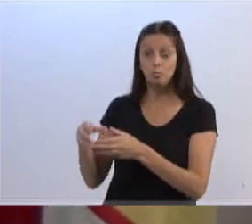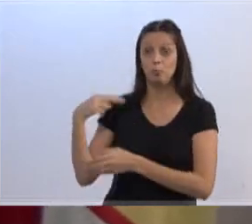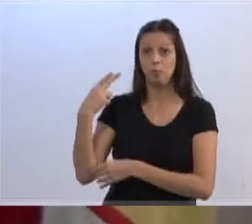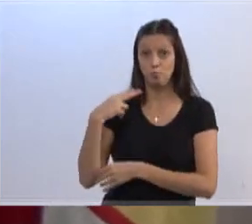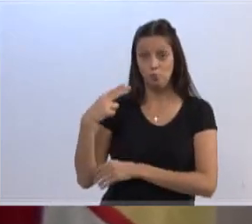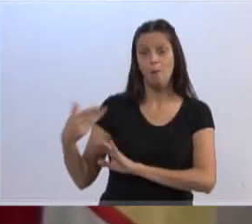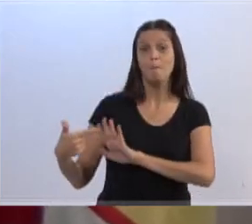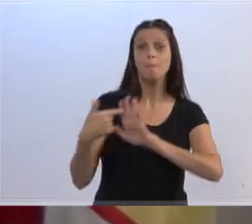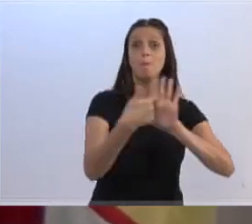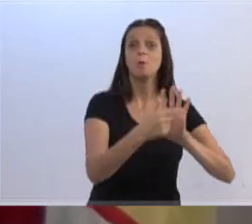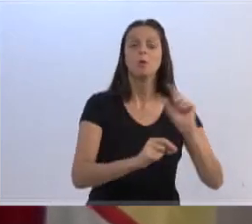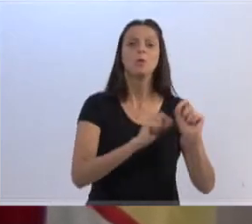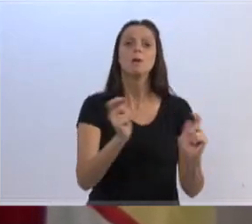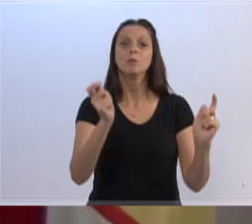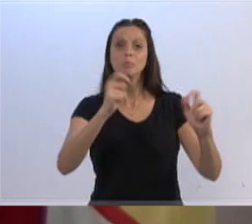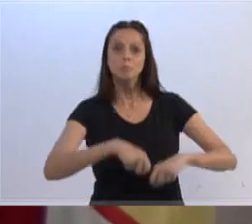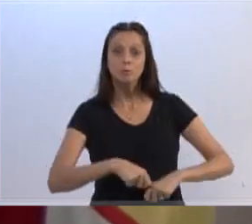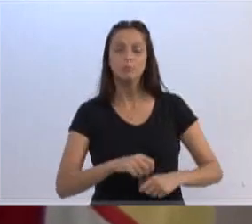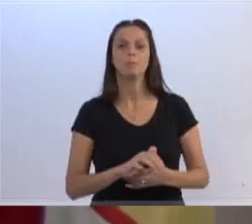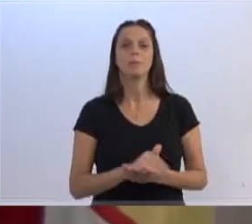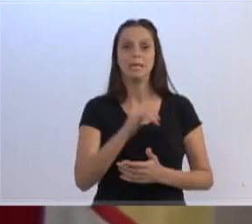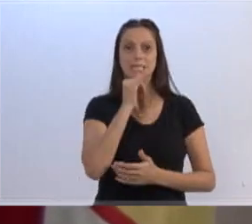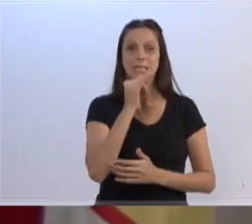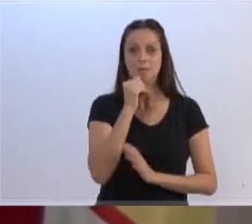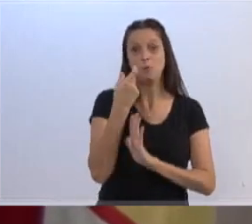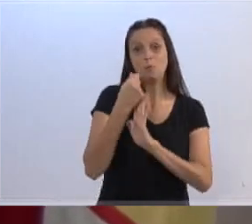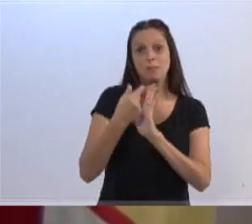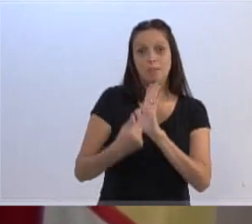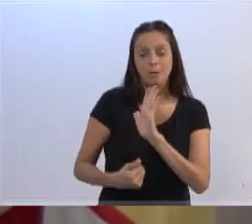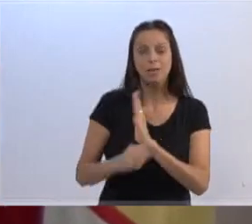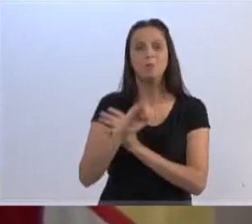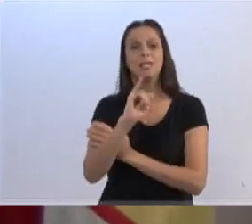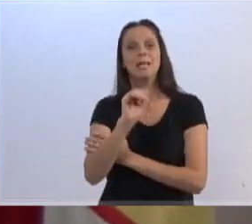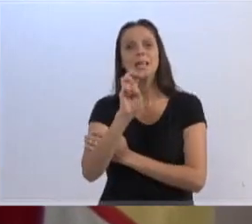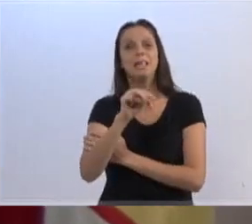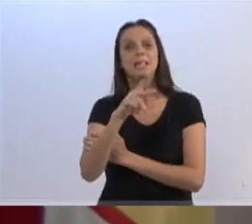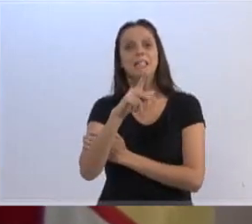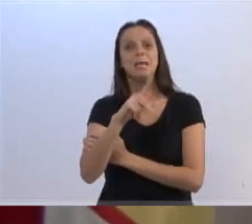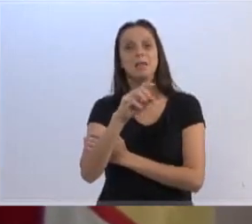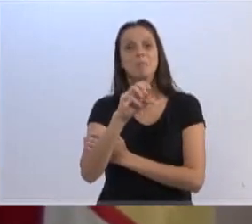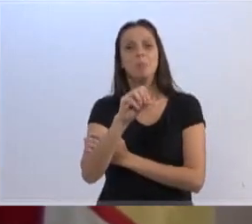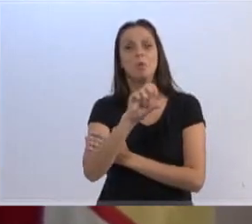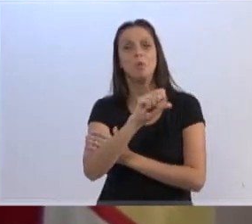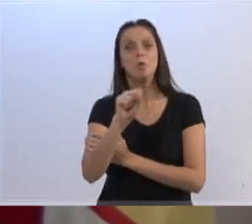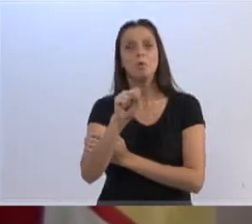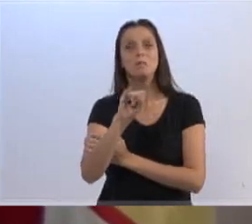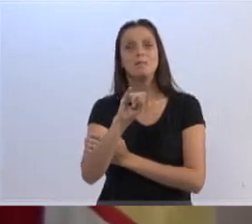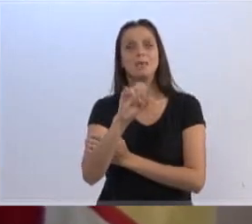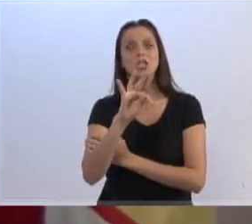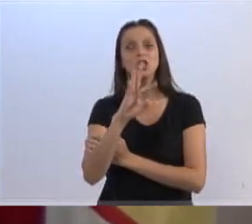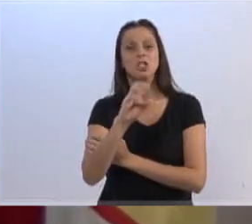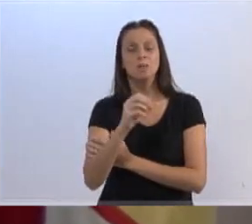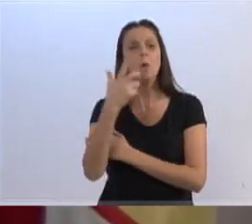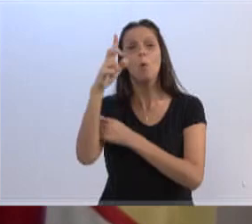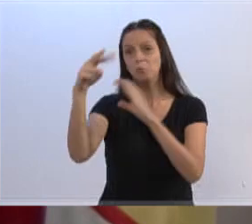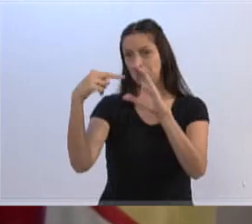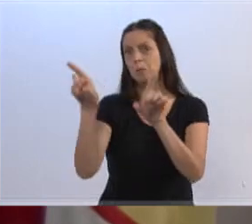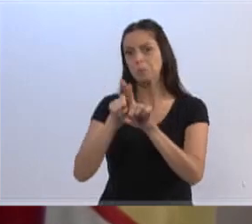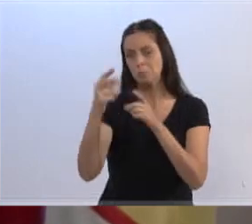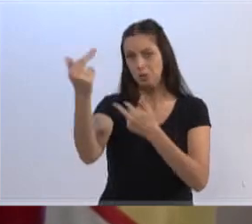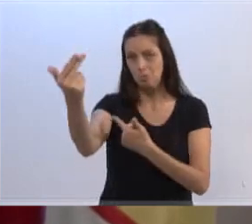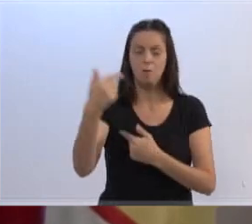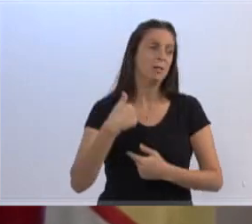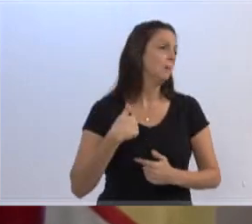apresentou a possibilidade da questão do orçamento impositivo, que é uma discussão que outras casas legislativas estão fazendo. Eu não concordo com o